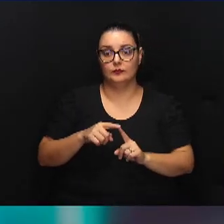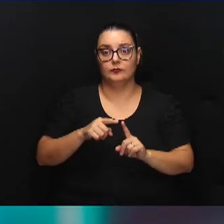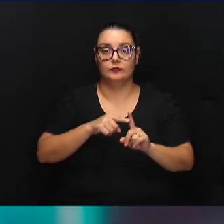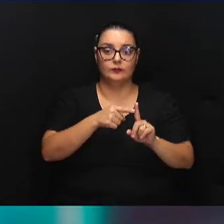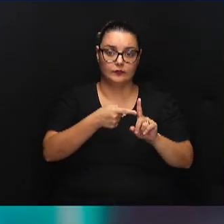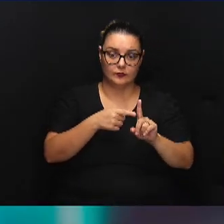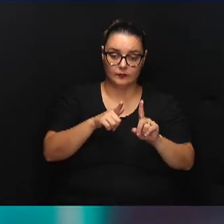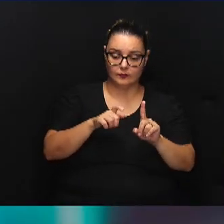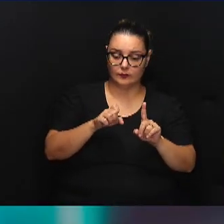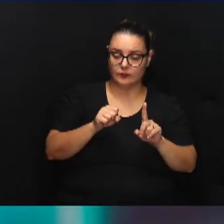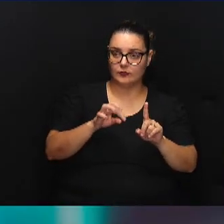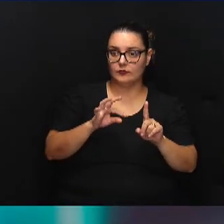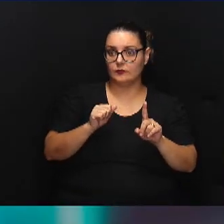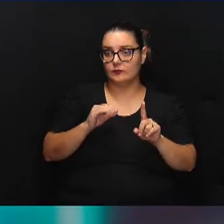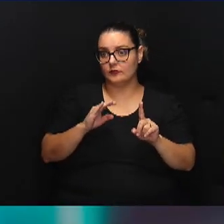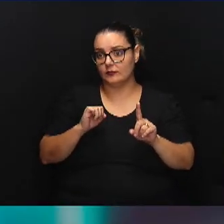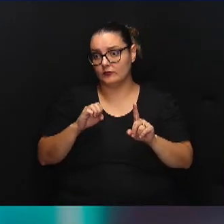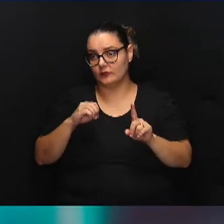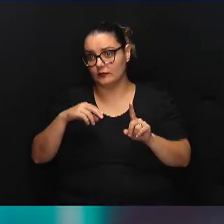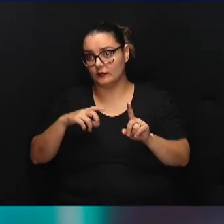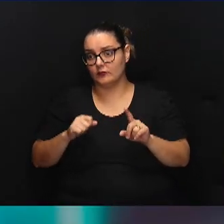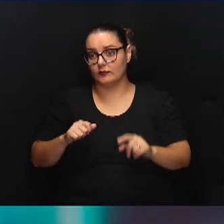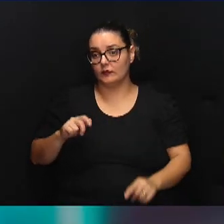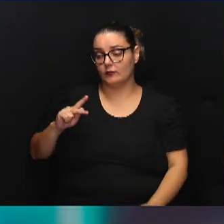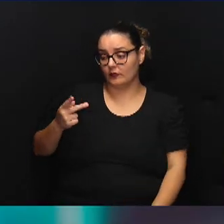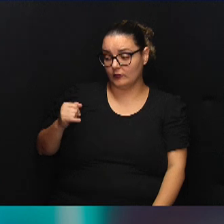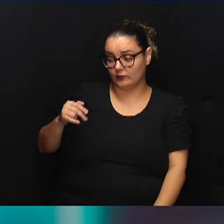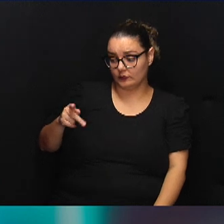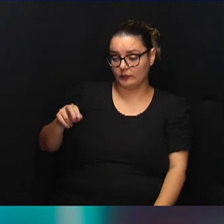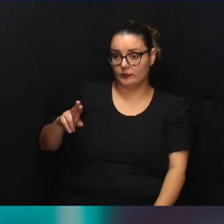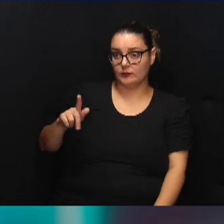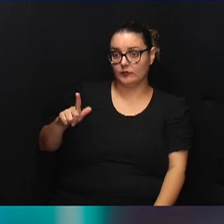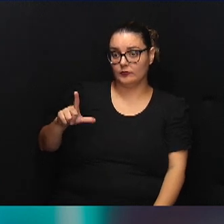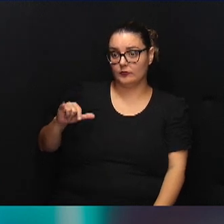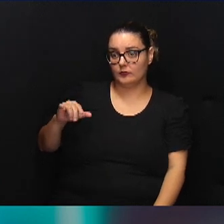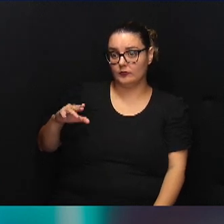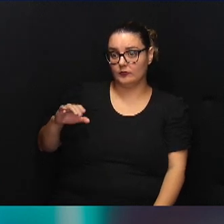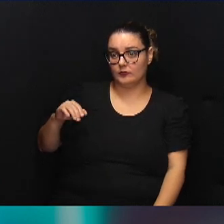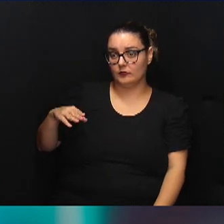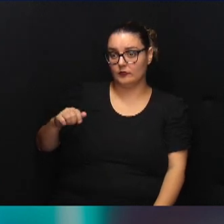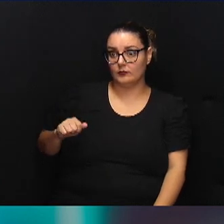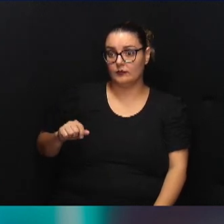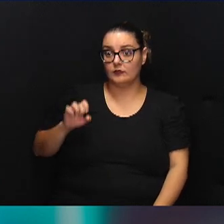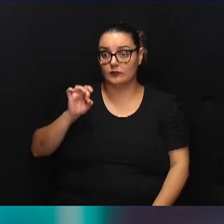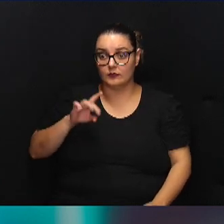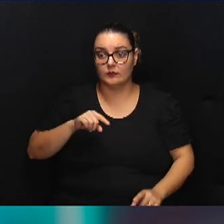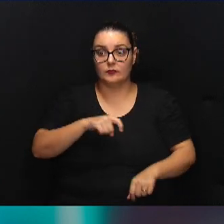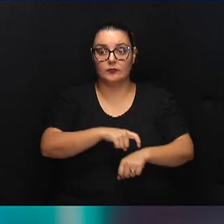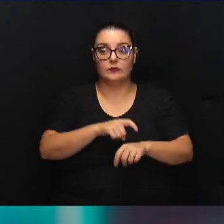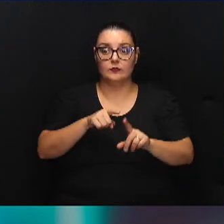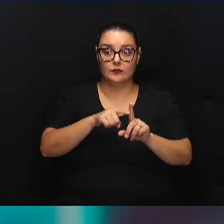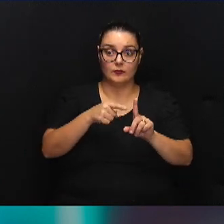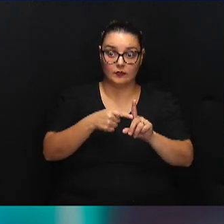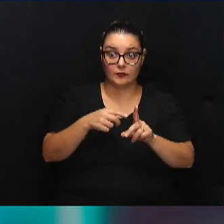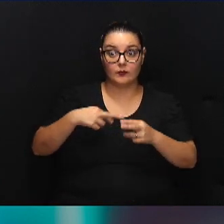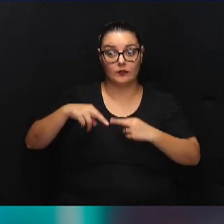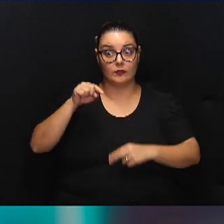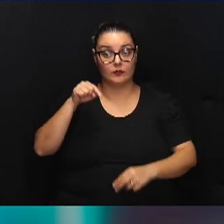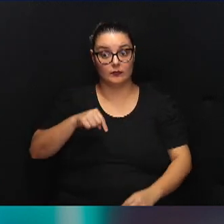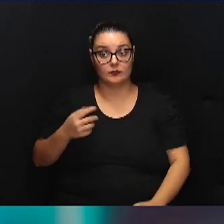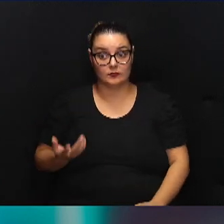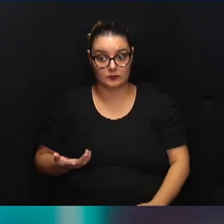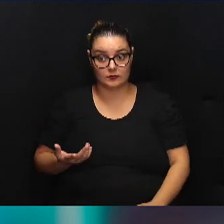gestacional, né, que é aquele que a hiperglicemia é causada só durante a gestação. Só que também tem uma questão aí. O que